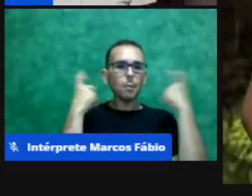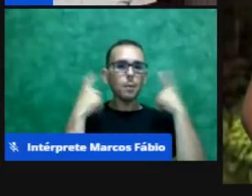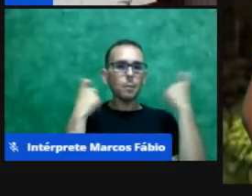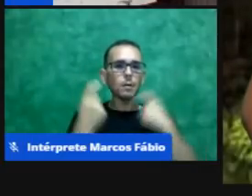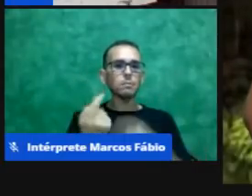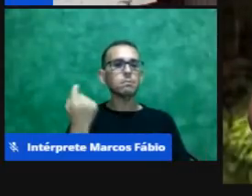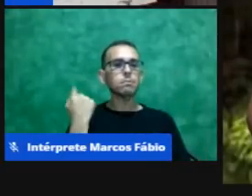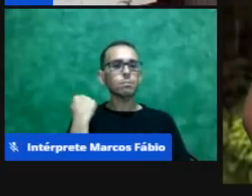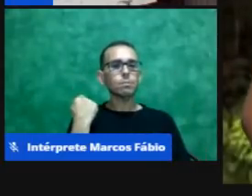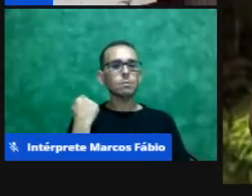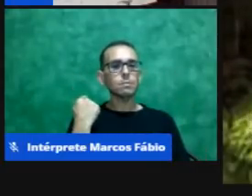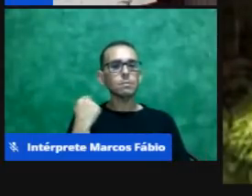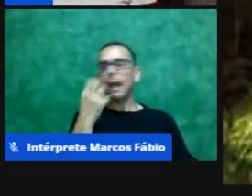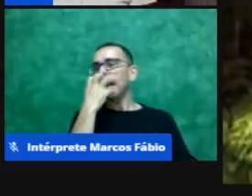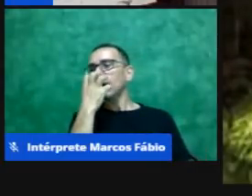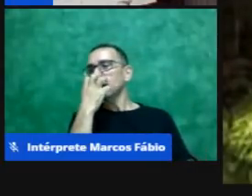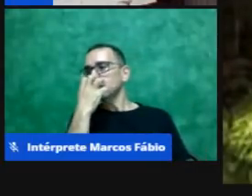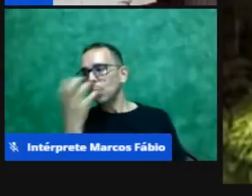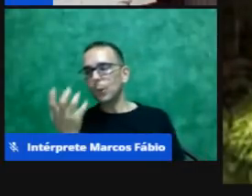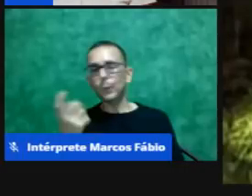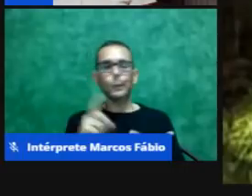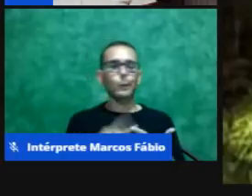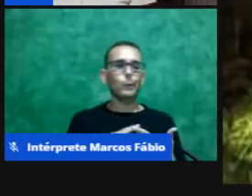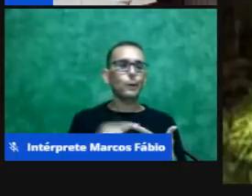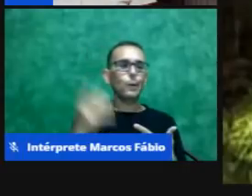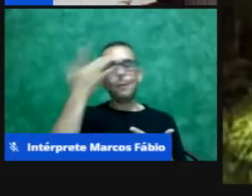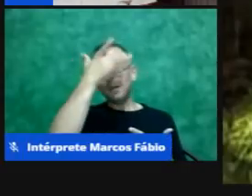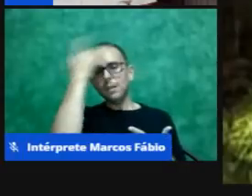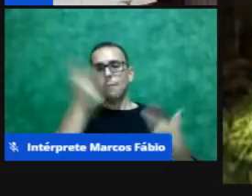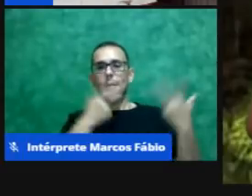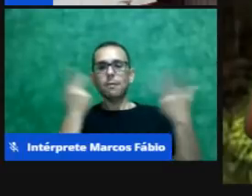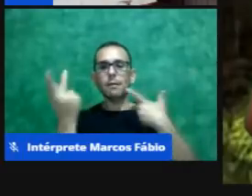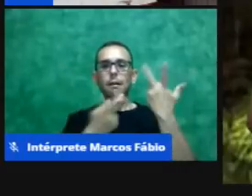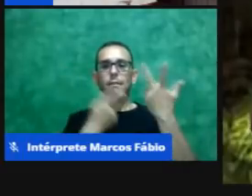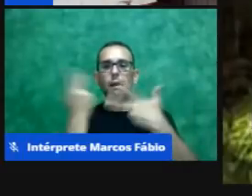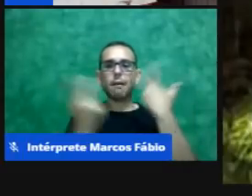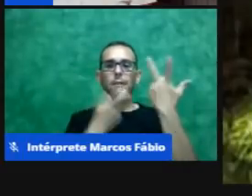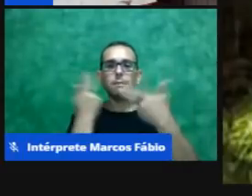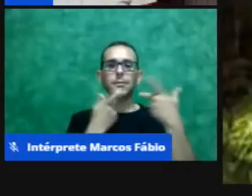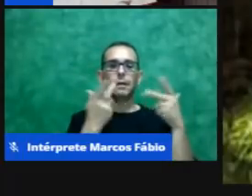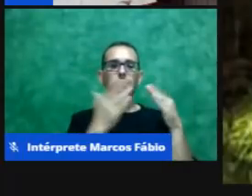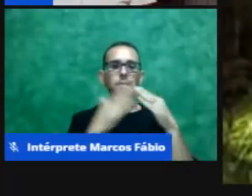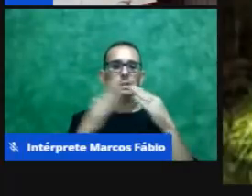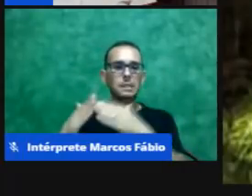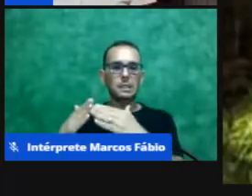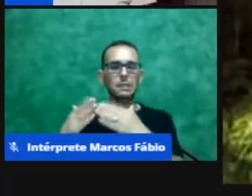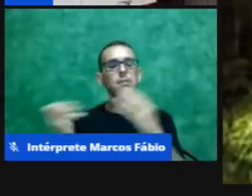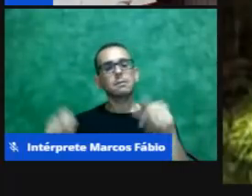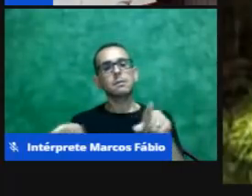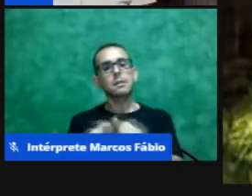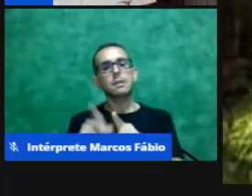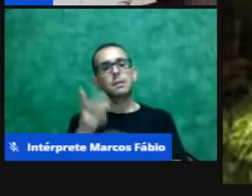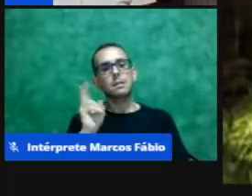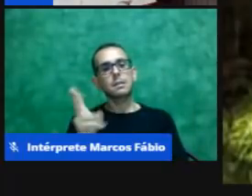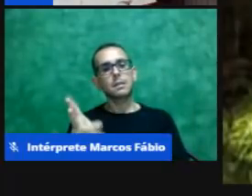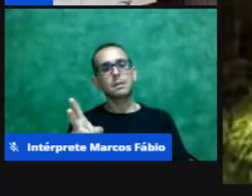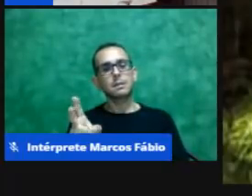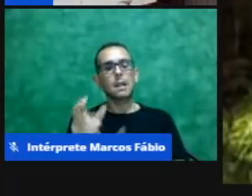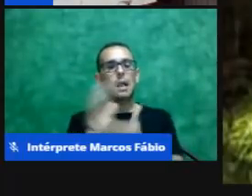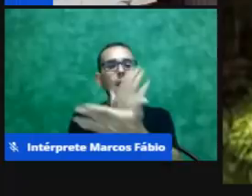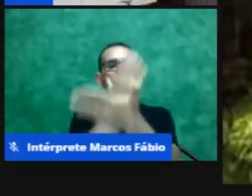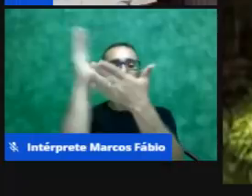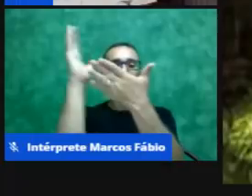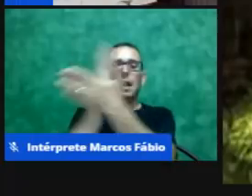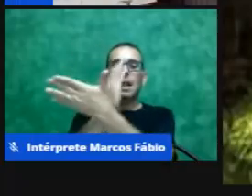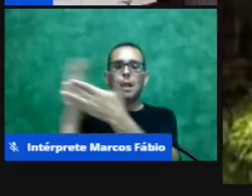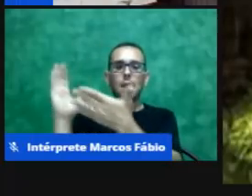exemplo, de cachorro latindo, pessoa falando aqui, o vizinho. Então é sempre assim, né? Alguns empecilhos